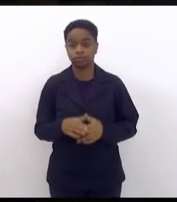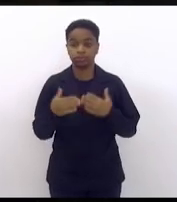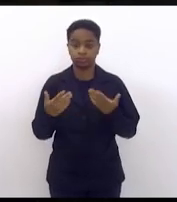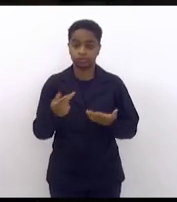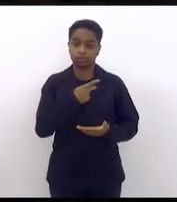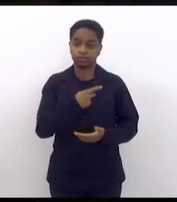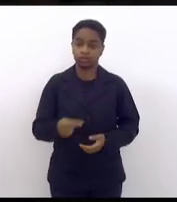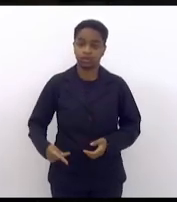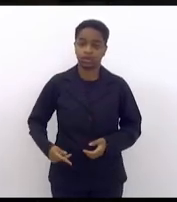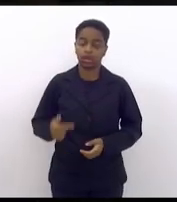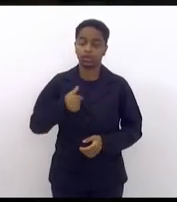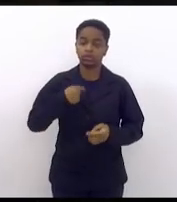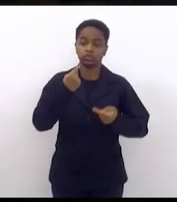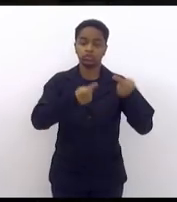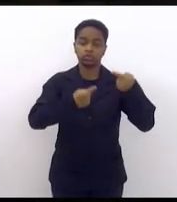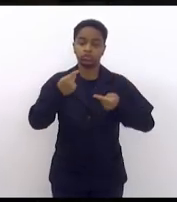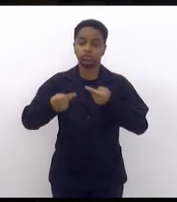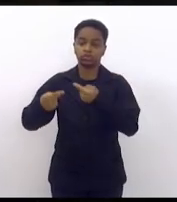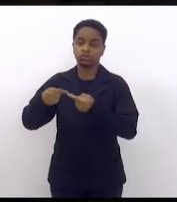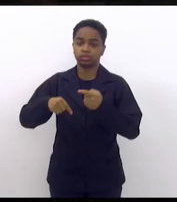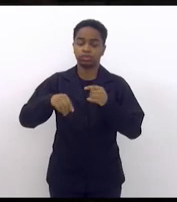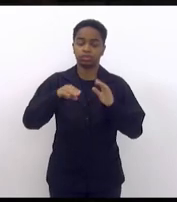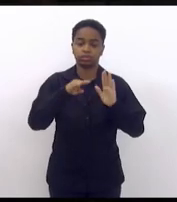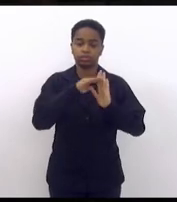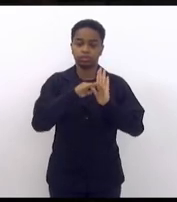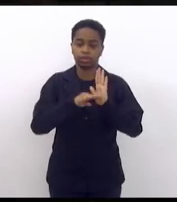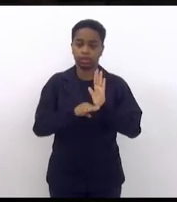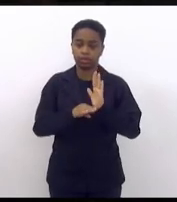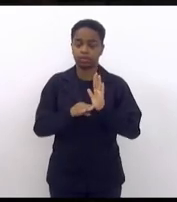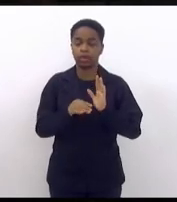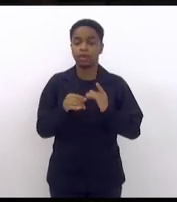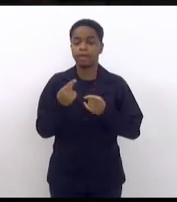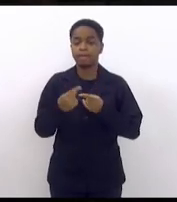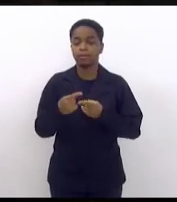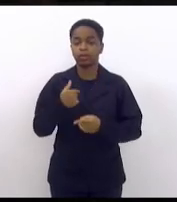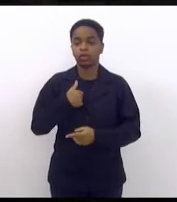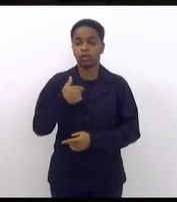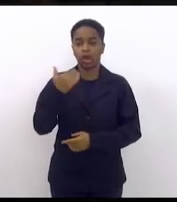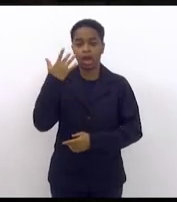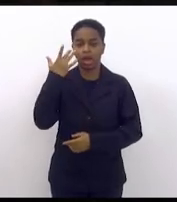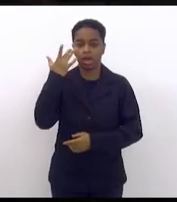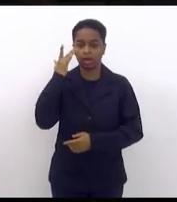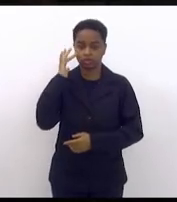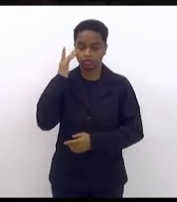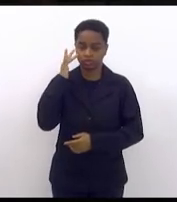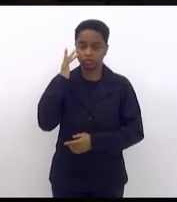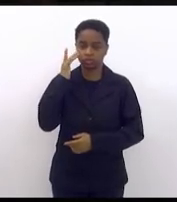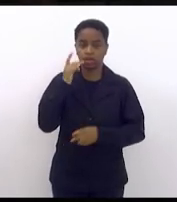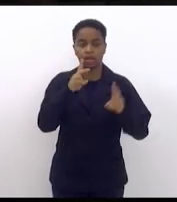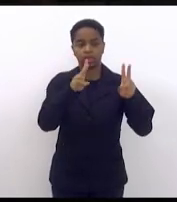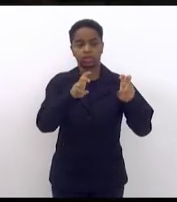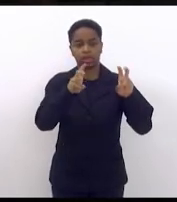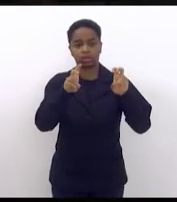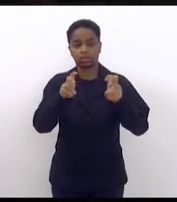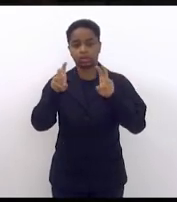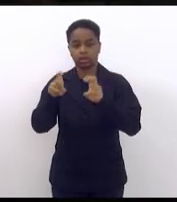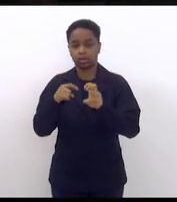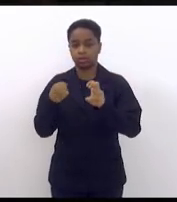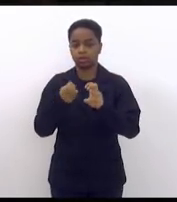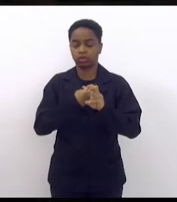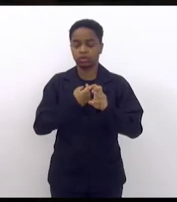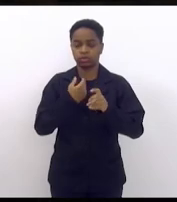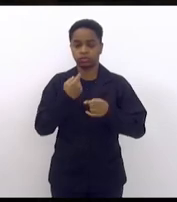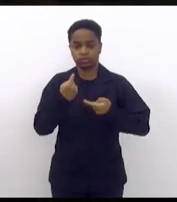fiz questão de discutir a matéria, porque acho que esses temas que aqui